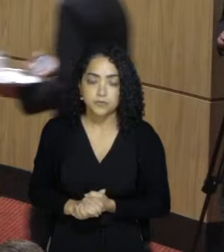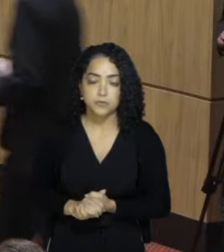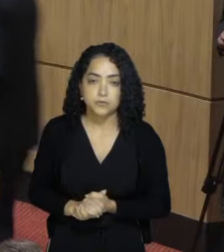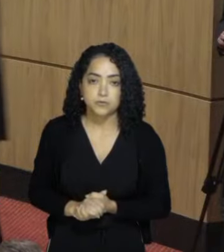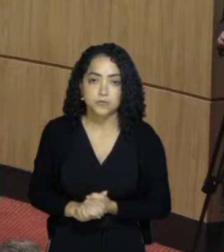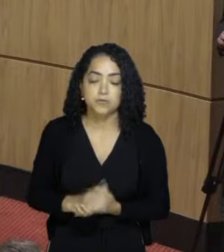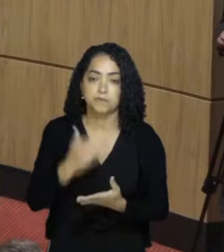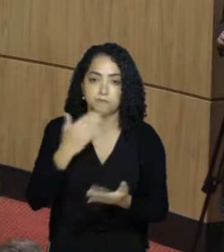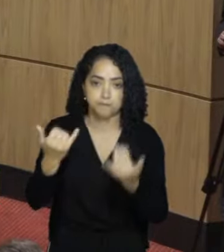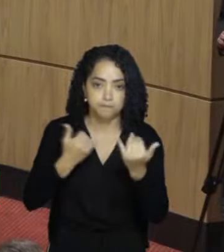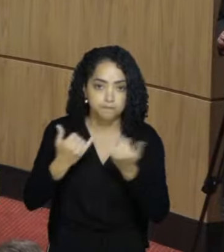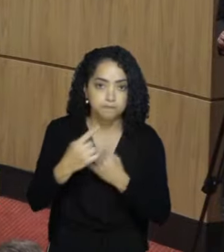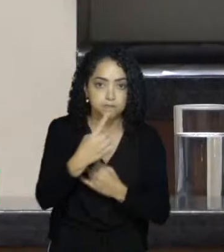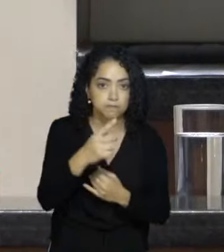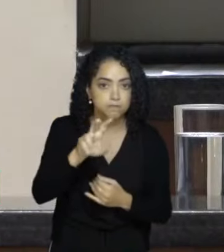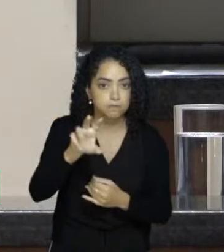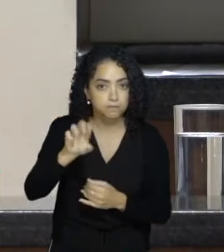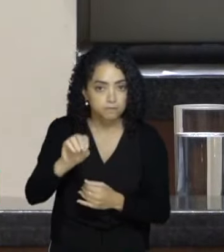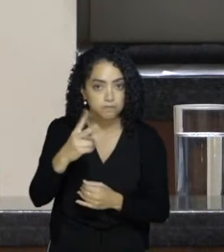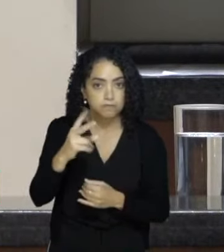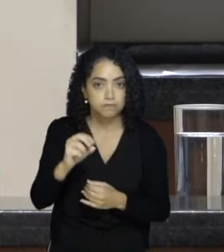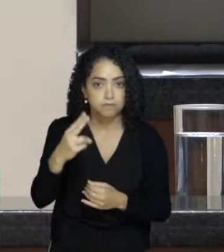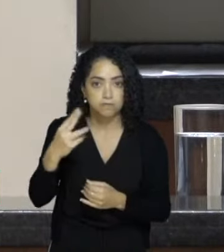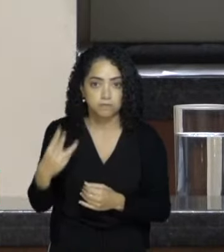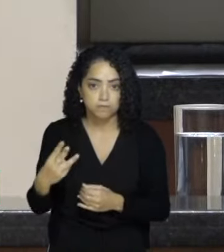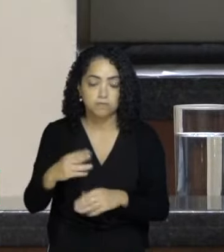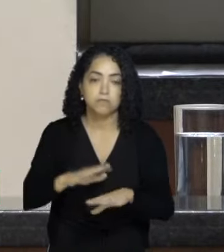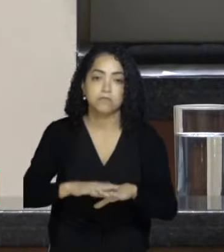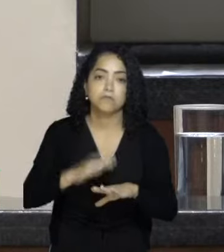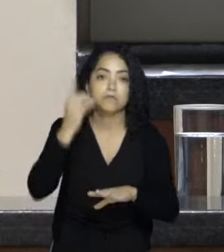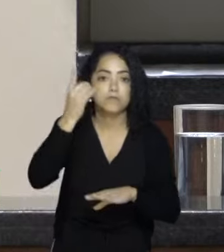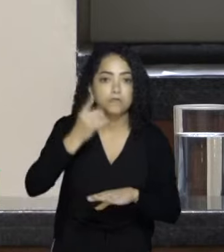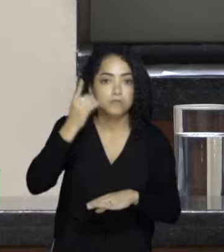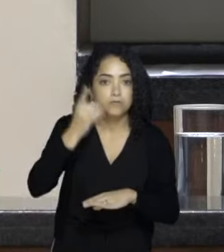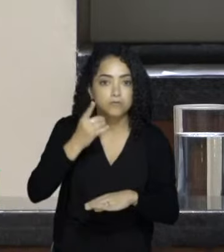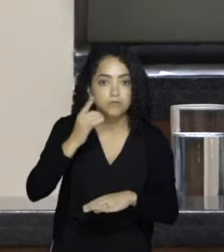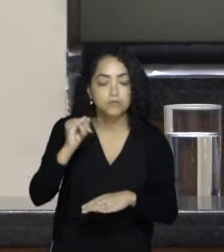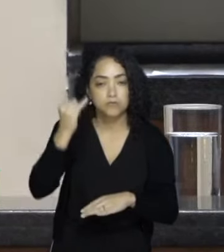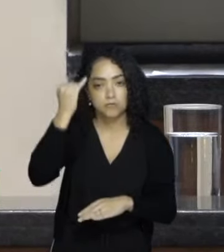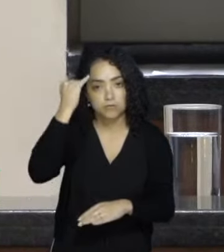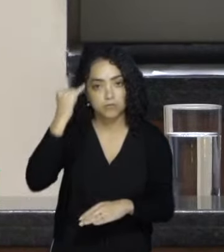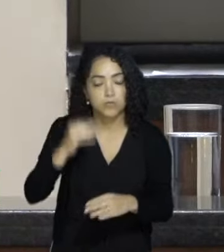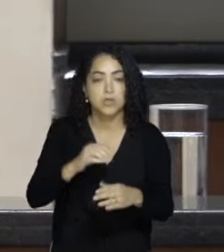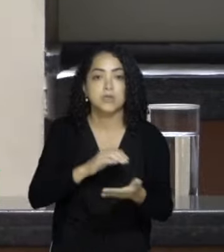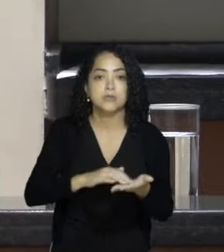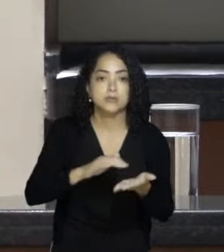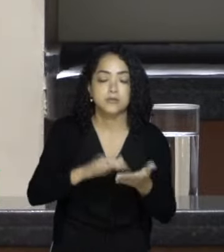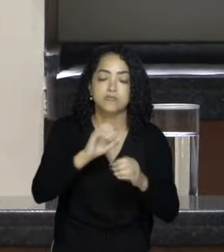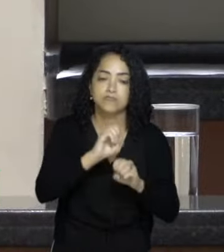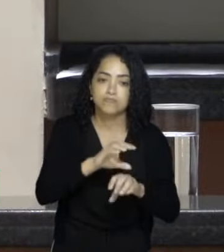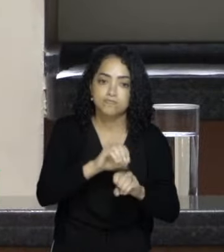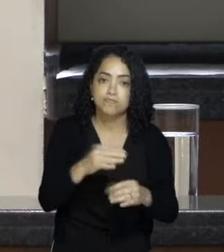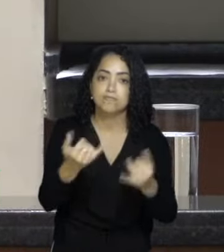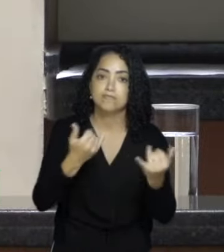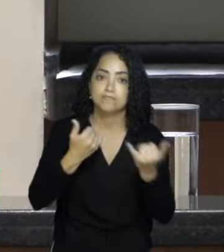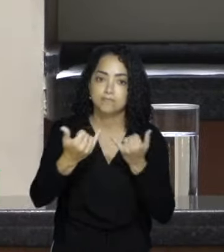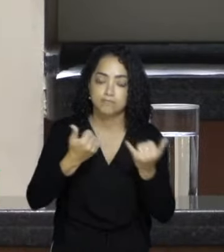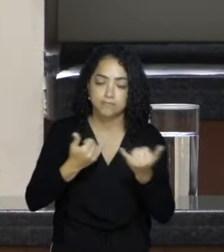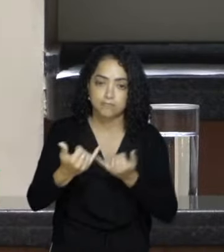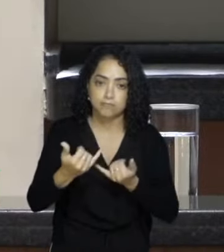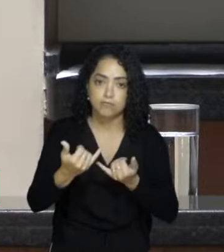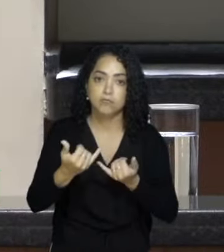Pedido de informação 150/2023, autoria deputado Jair Mioto, solicitando ao secretário de Estado da Educação informações acerca da instalação